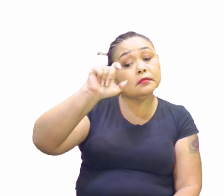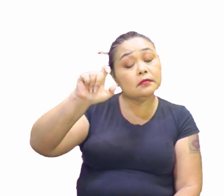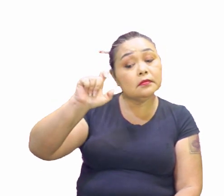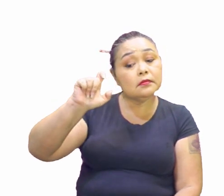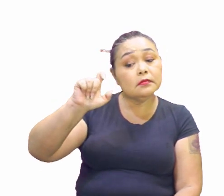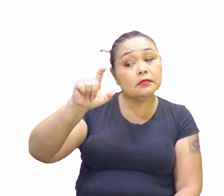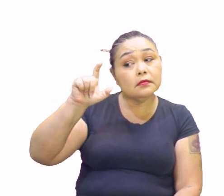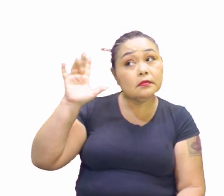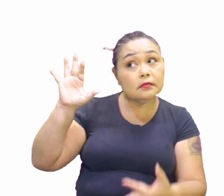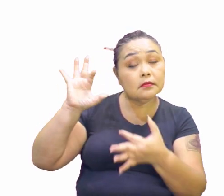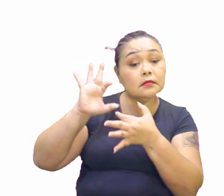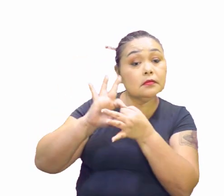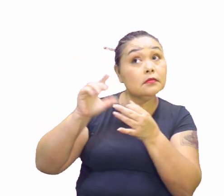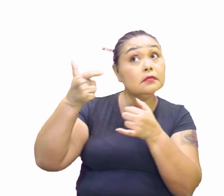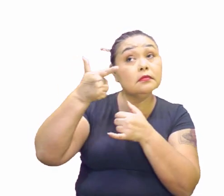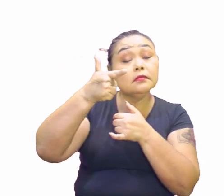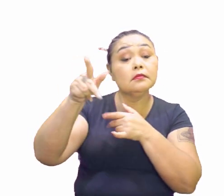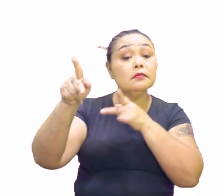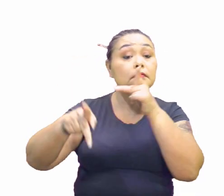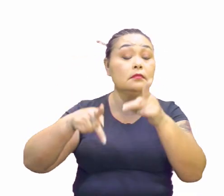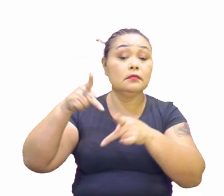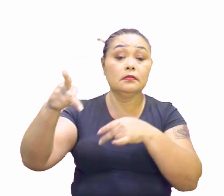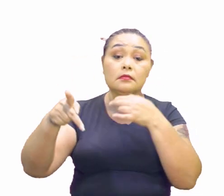fragmentos, né, fazer relação com outro